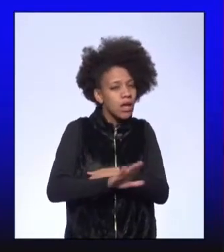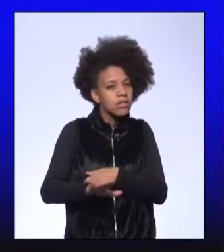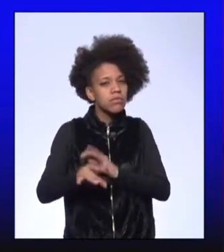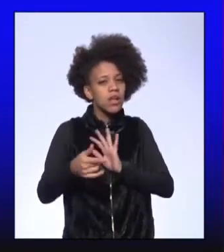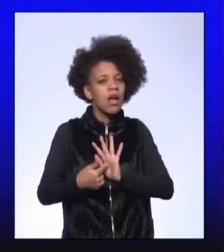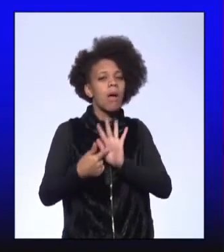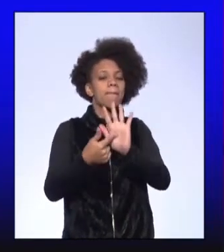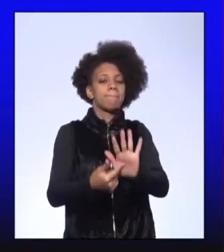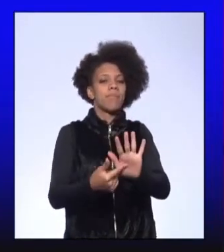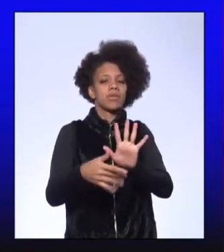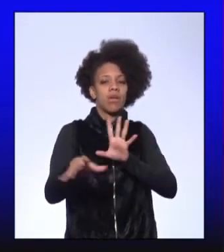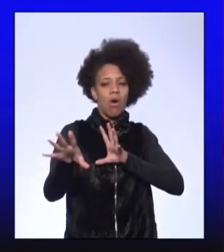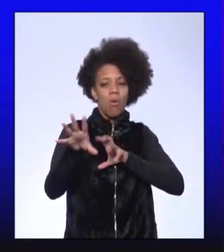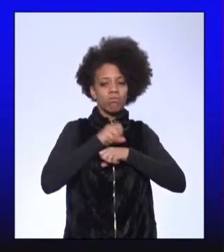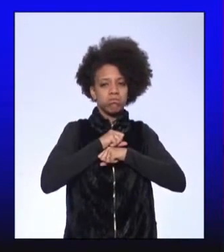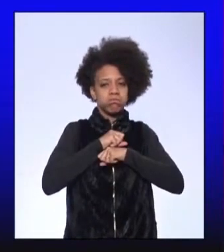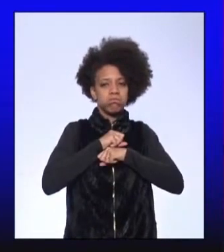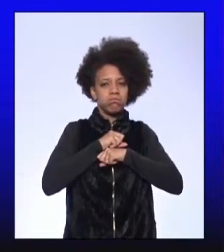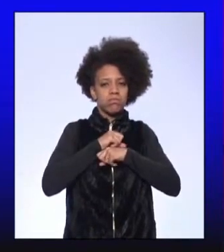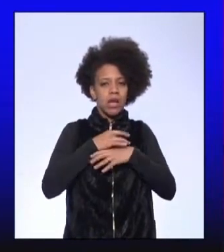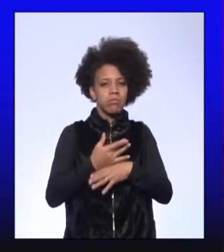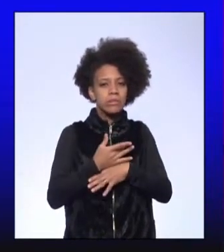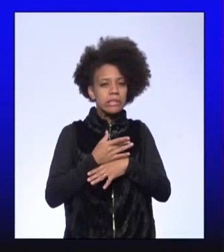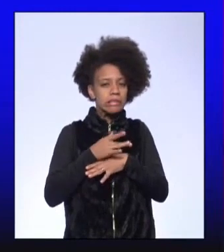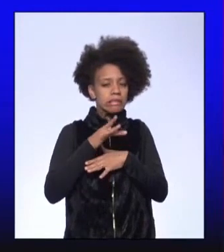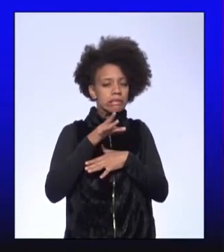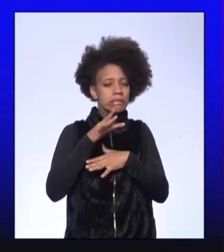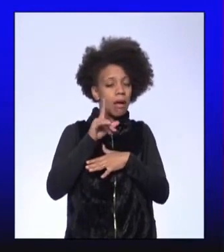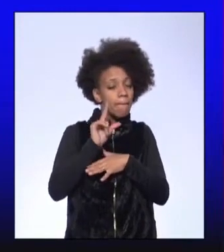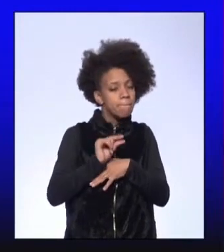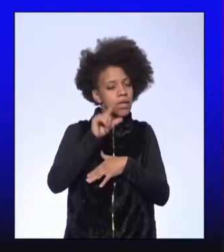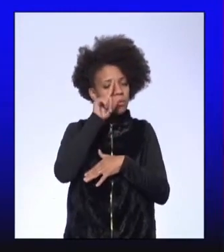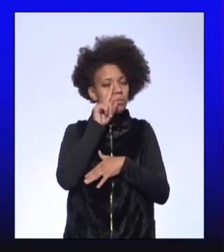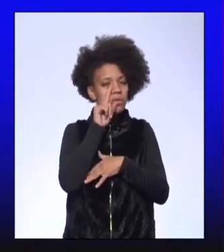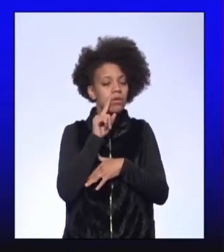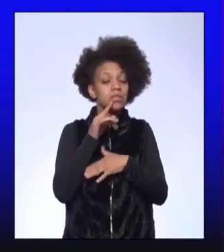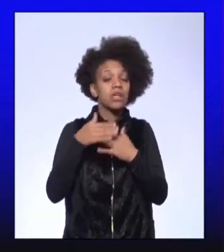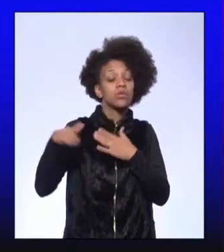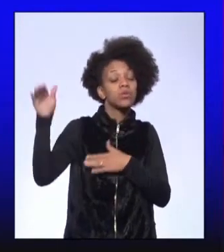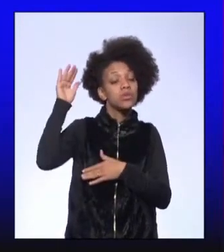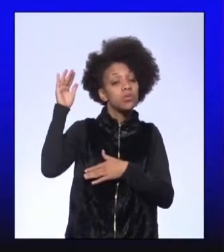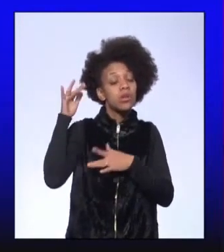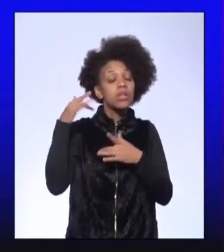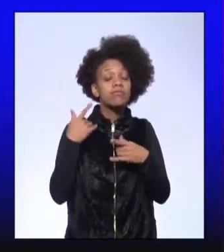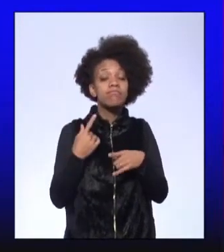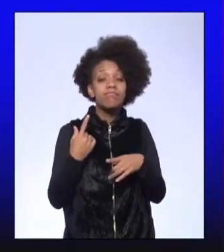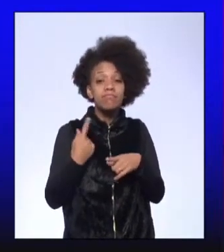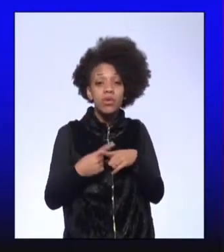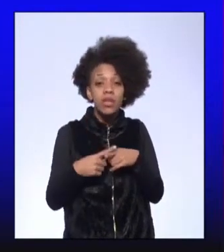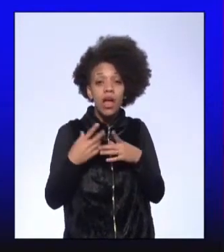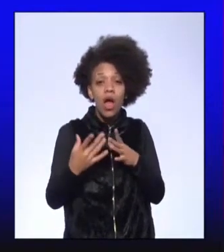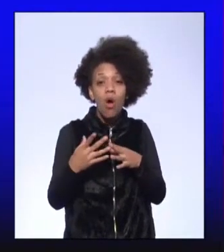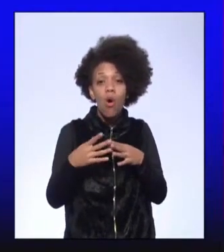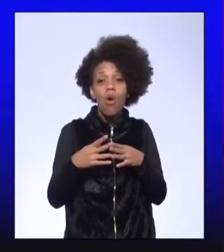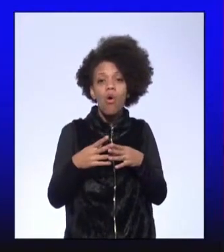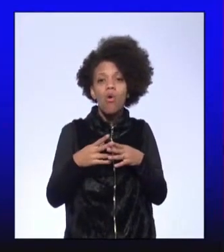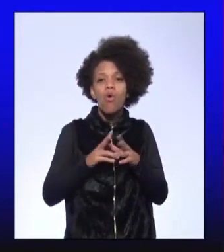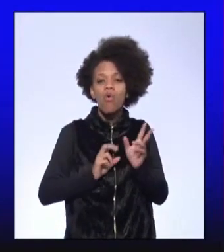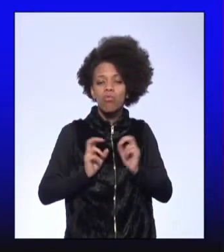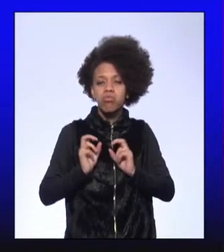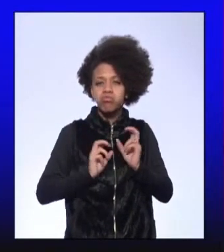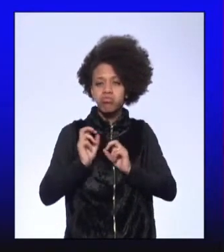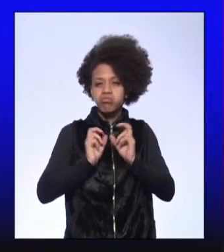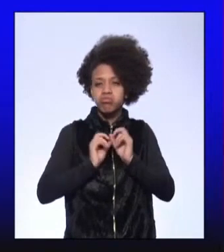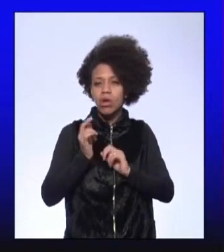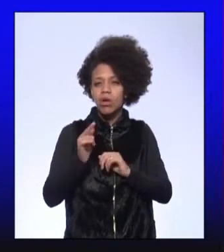esse receptor de uma forma mais tímida que os adultos. O que significa que o vírus não encontra, vamos dizer, uma